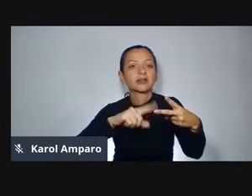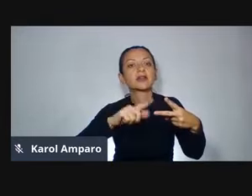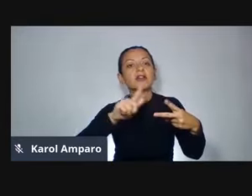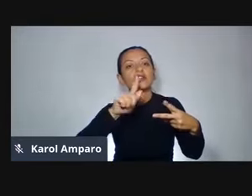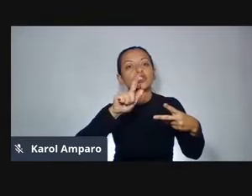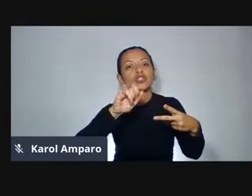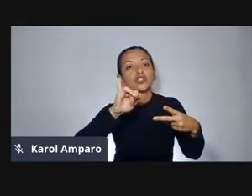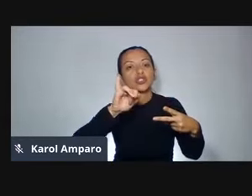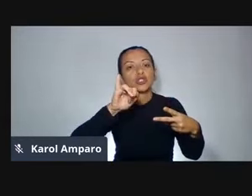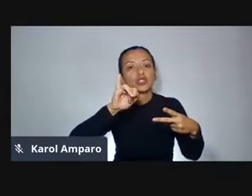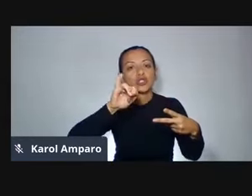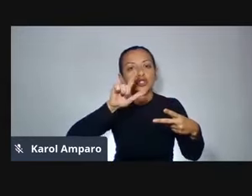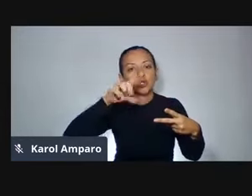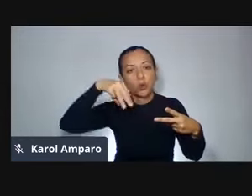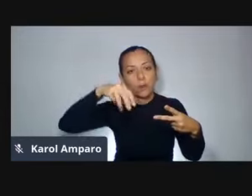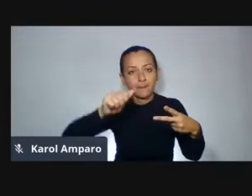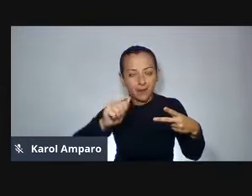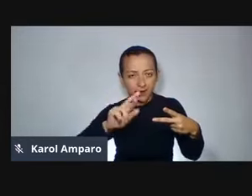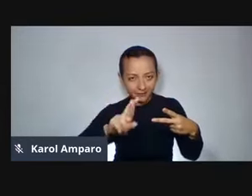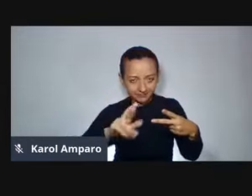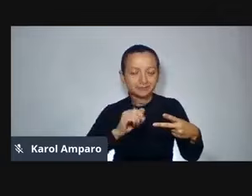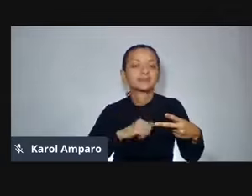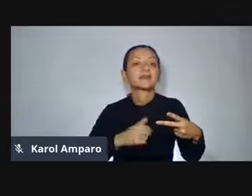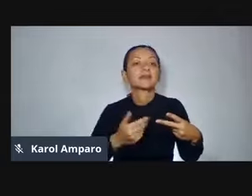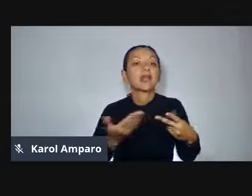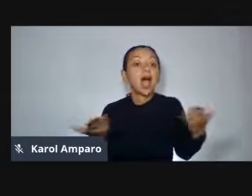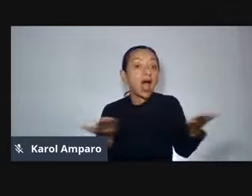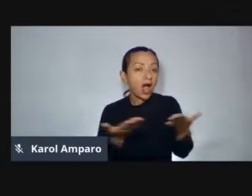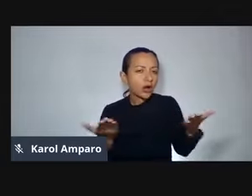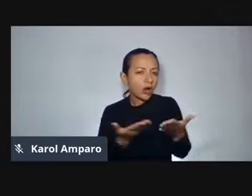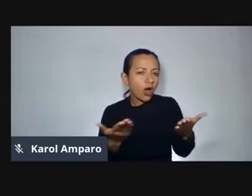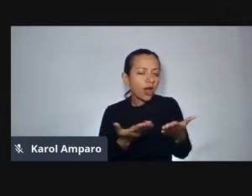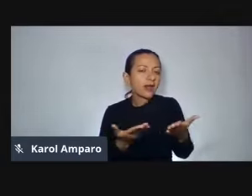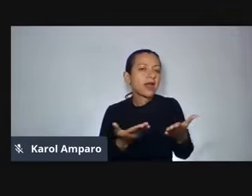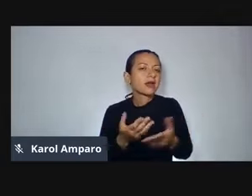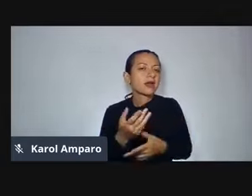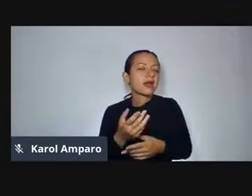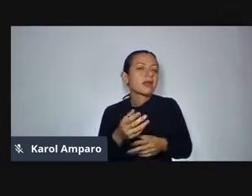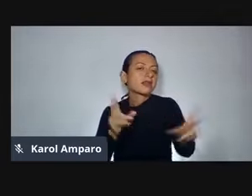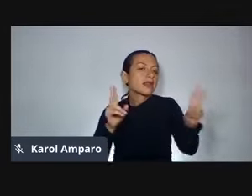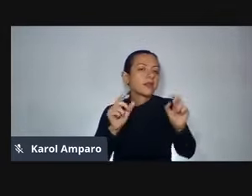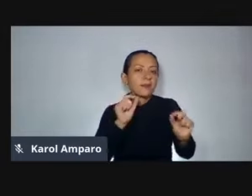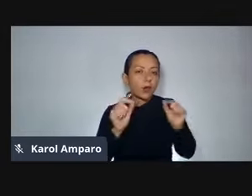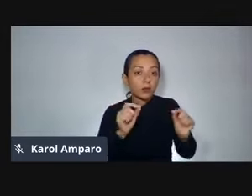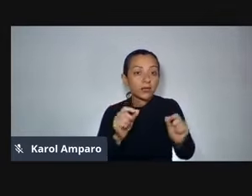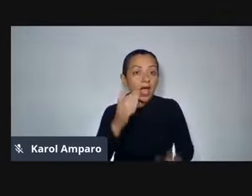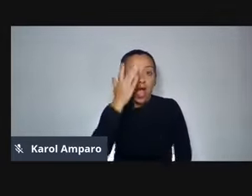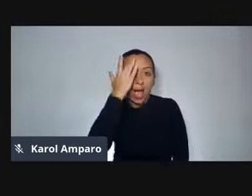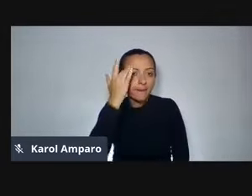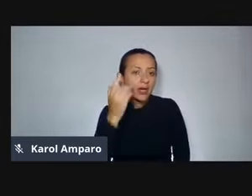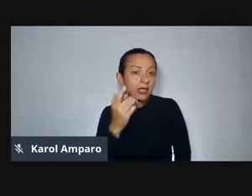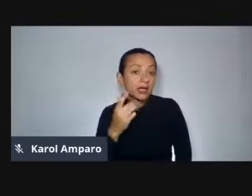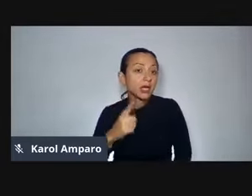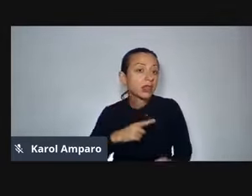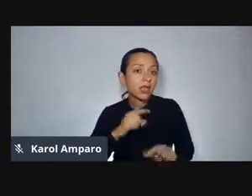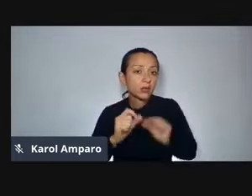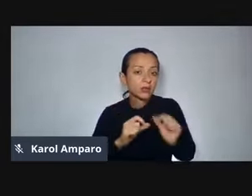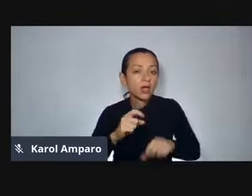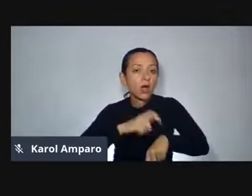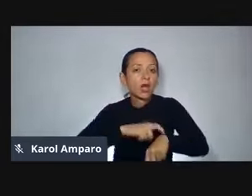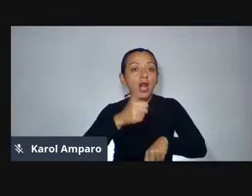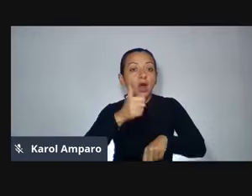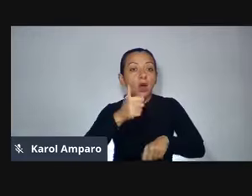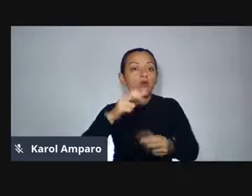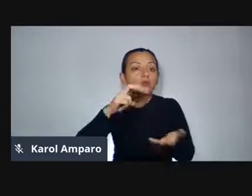Mas vamos falar de antes, na sexta-feira. Amanhã, às 11 horas da manhã, nós temos aula com o mestre